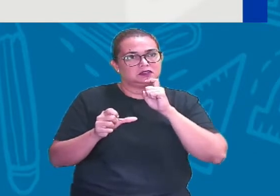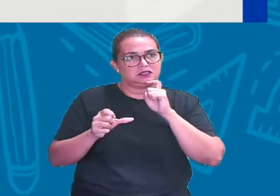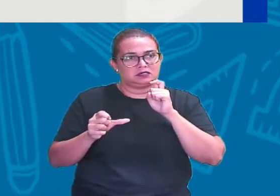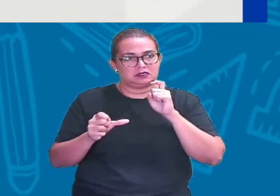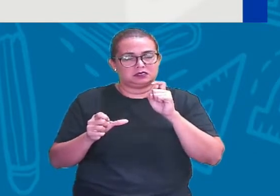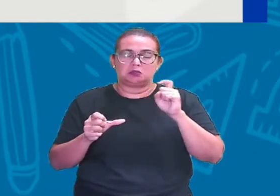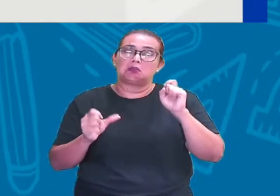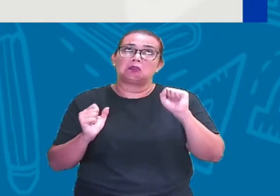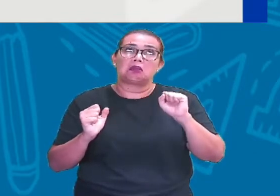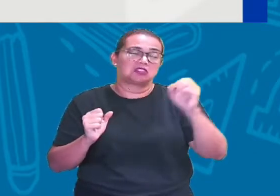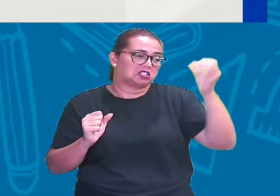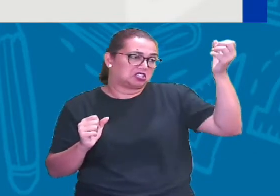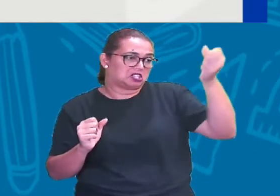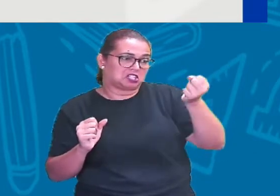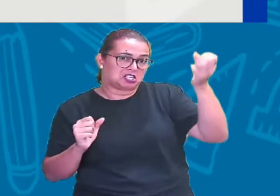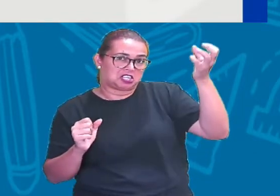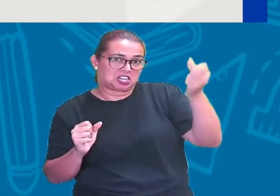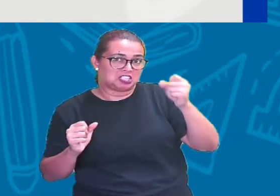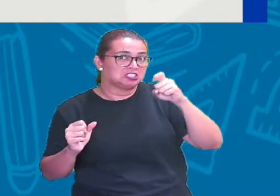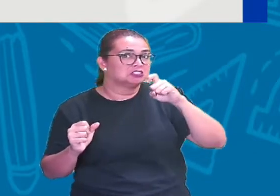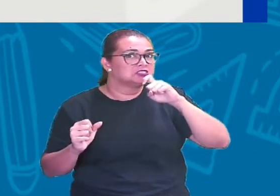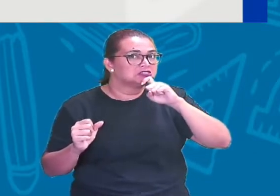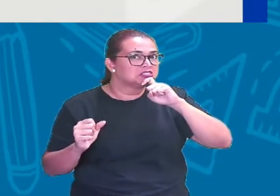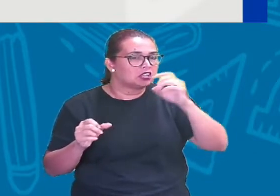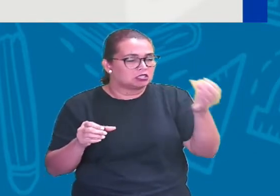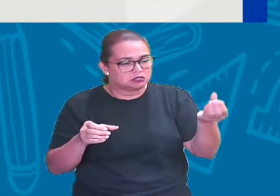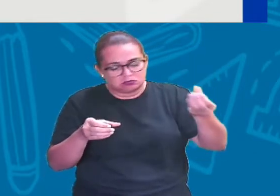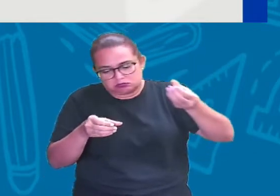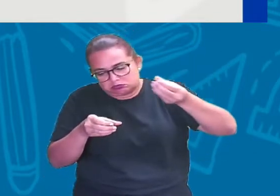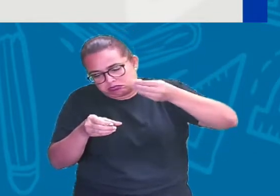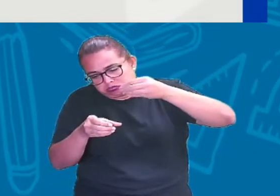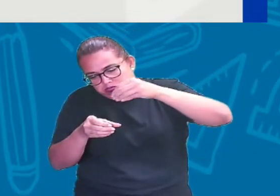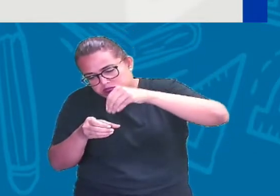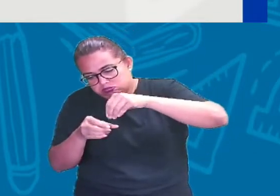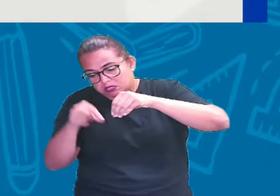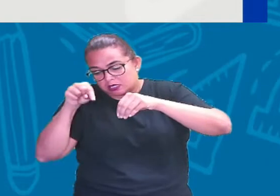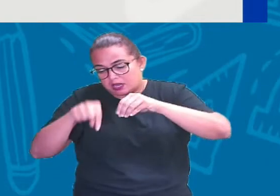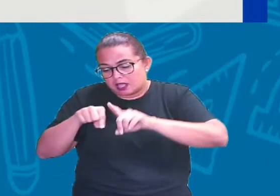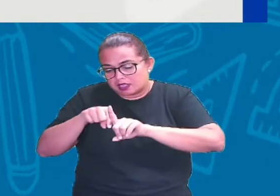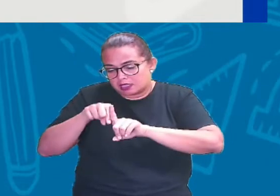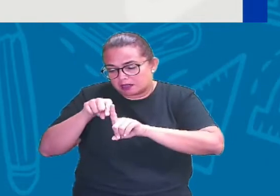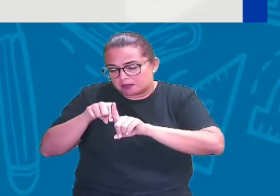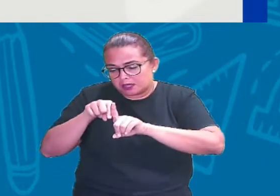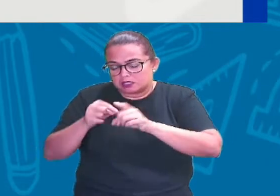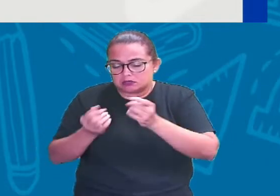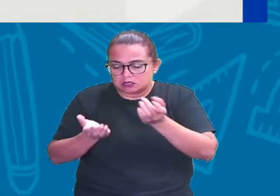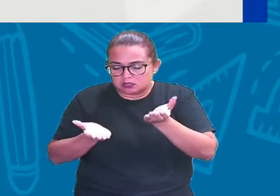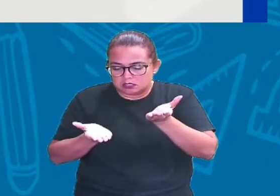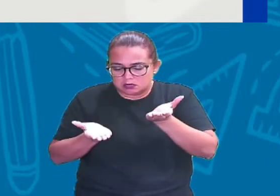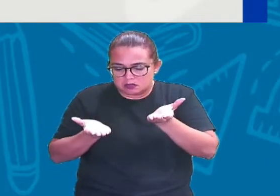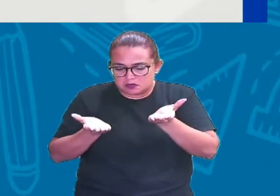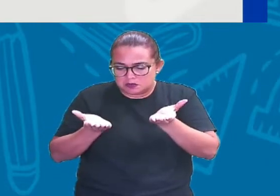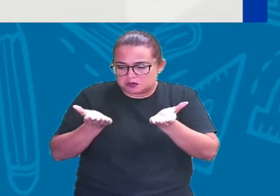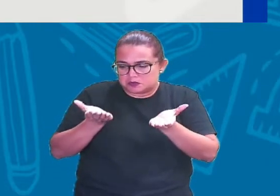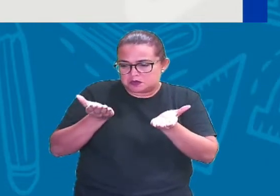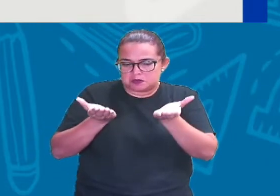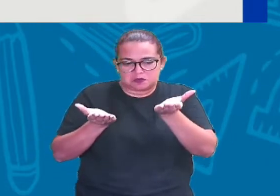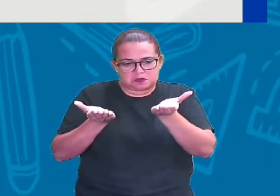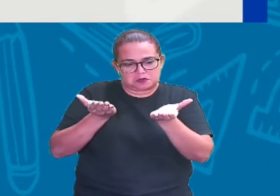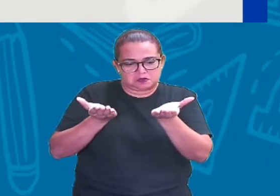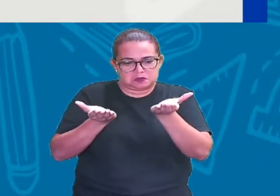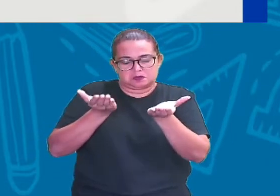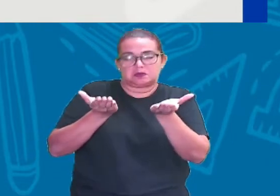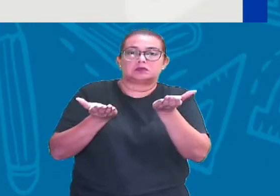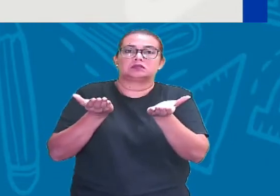de leite. Então, vai haver aí o equilíbrio térmico. A temperatura mais alta, tá? Vai haver um